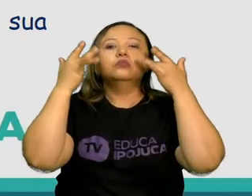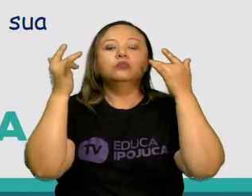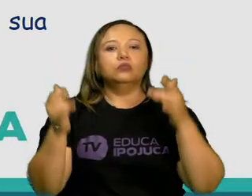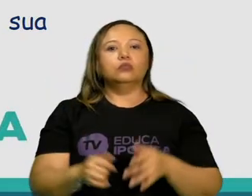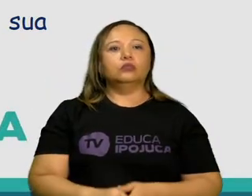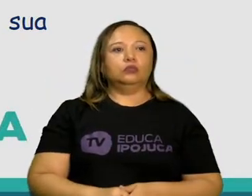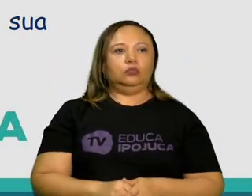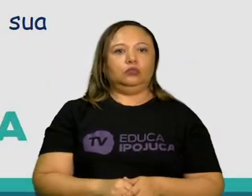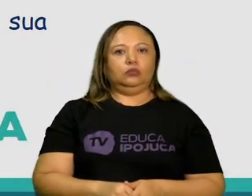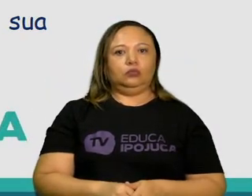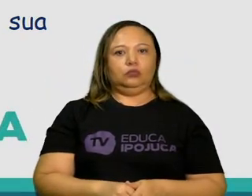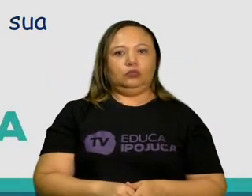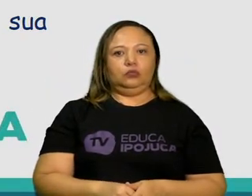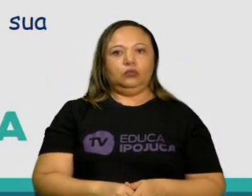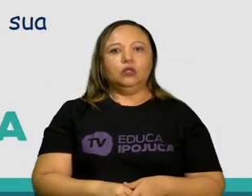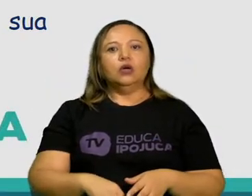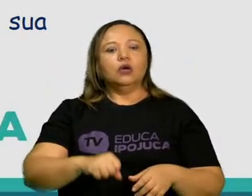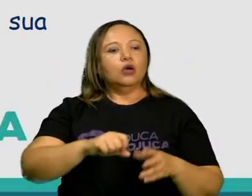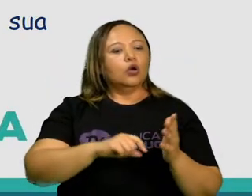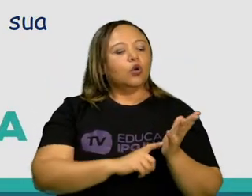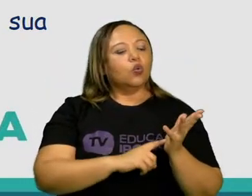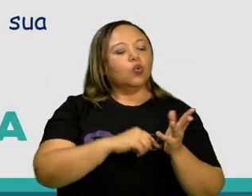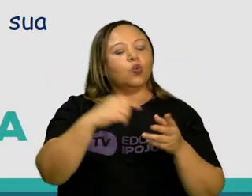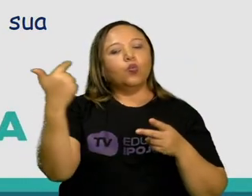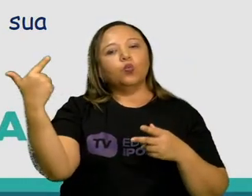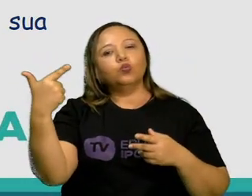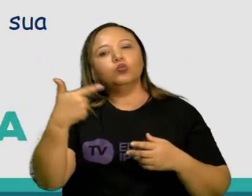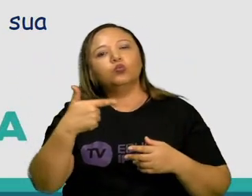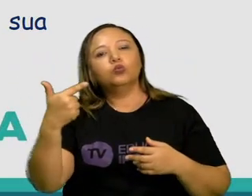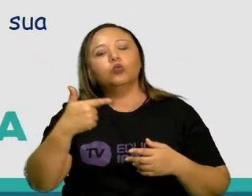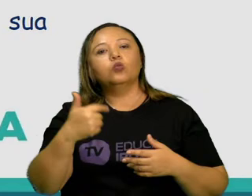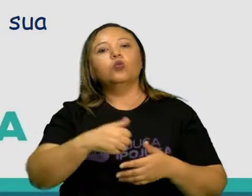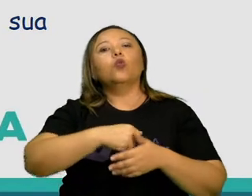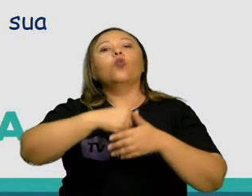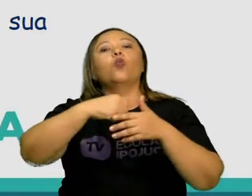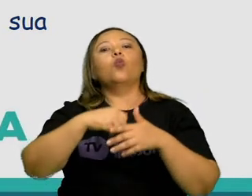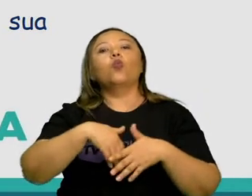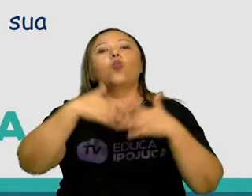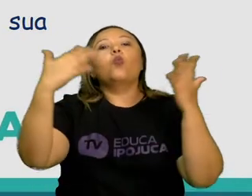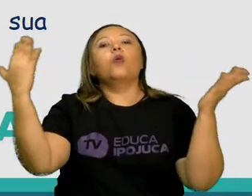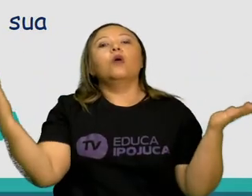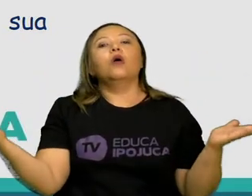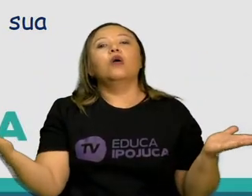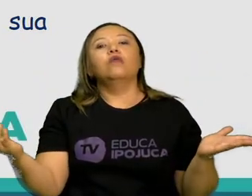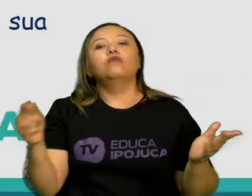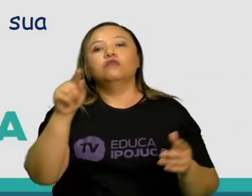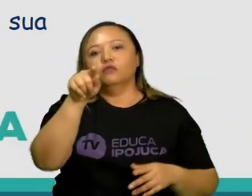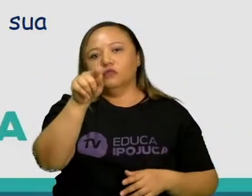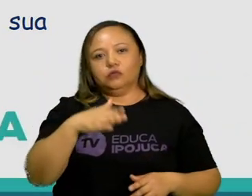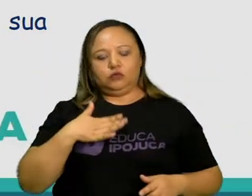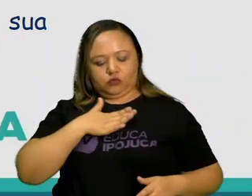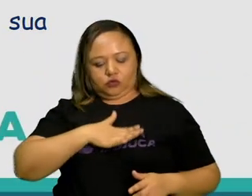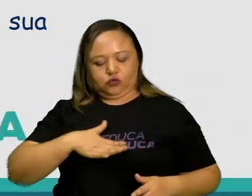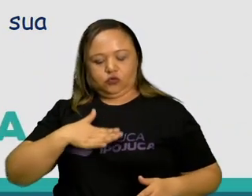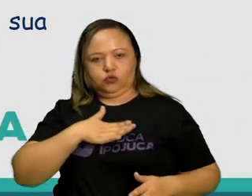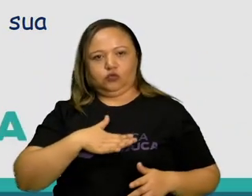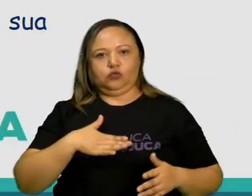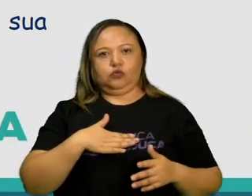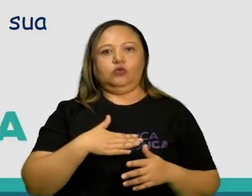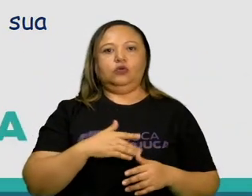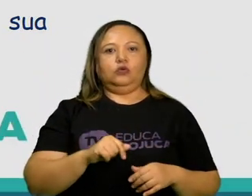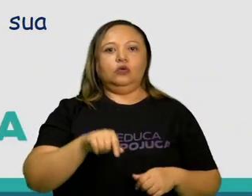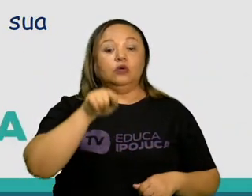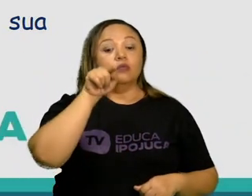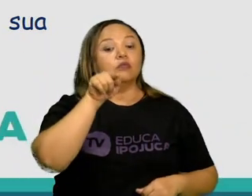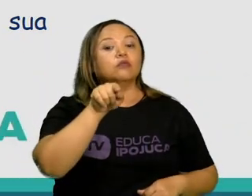você gostou mais ou você gosta mais se você conhece alguma dor o